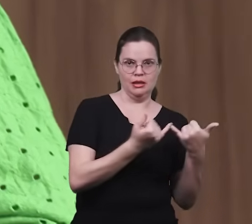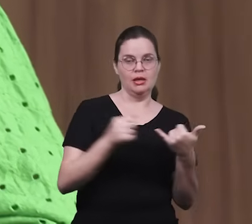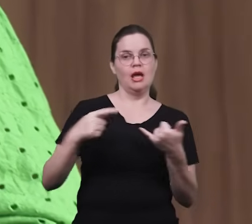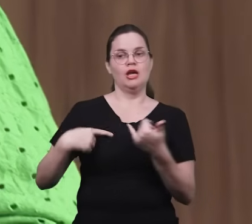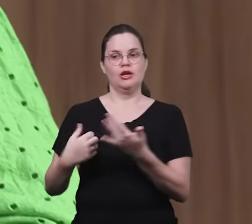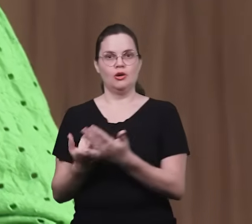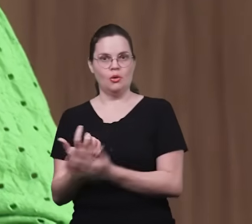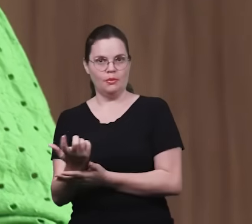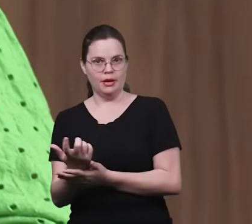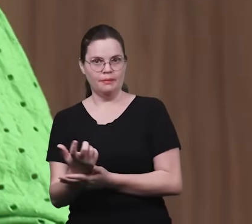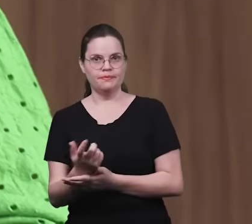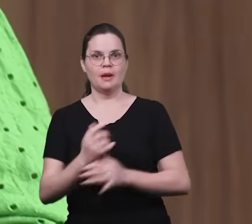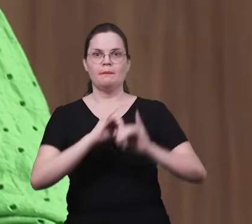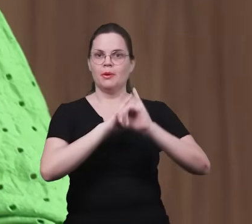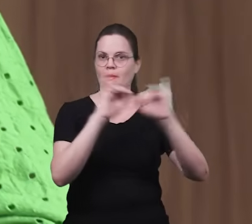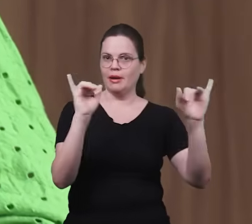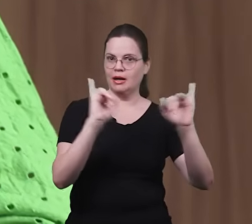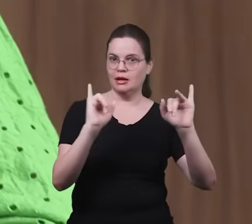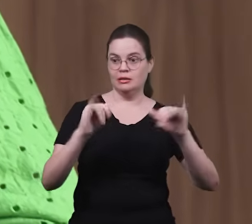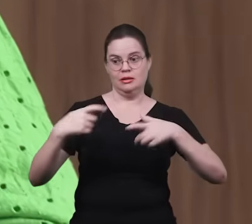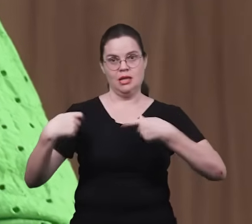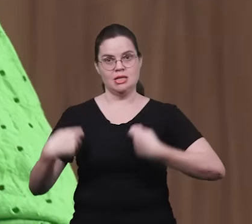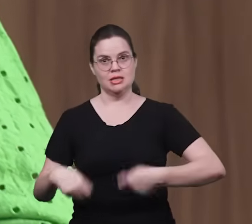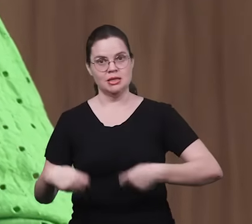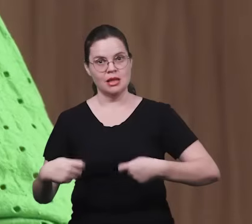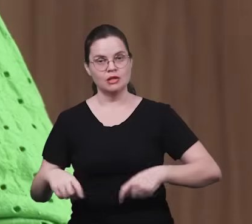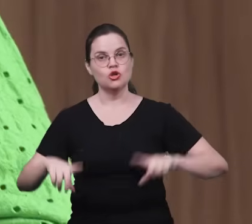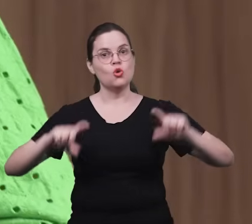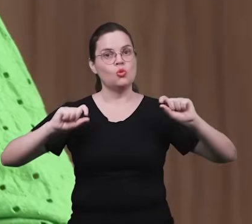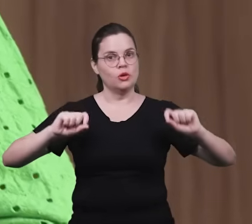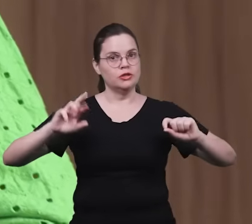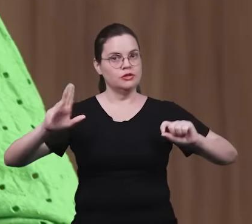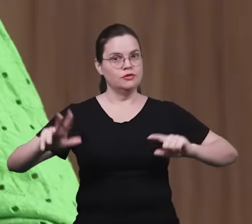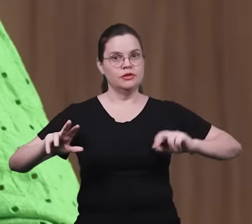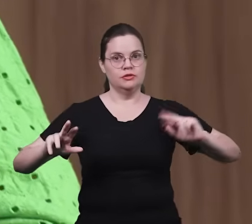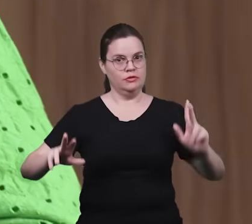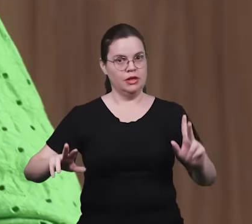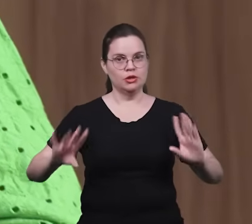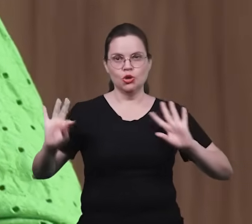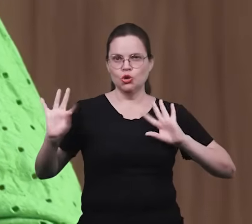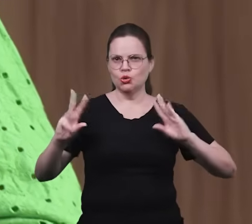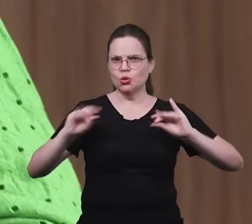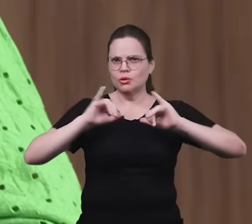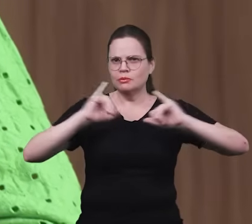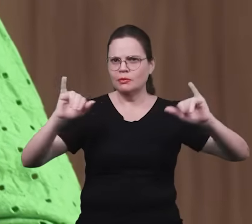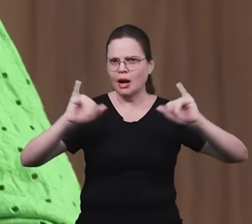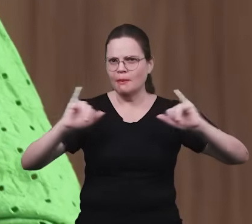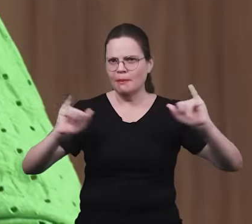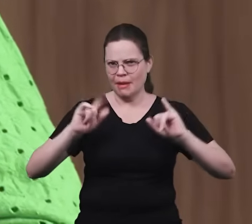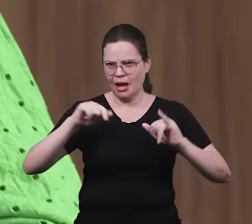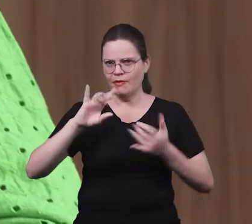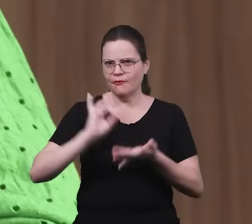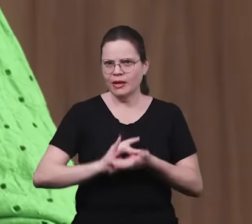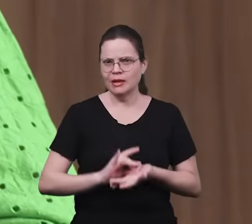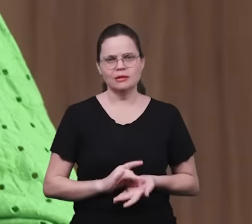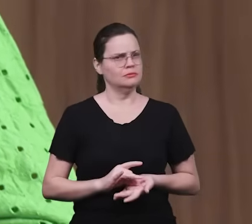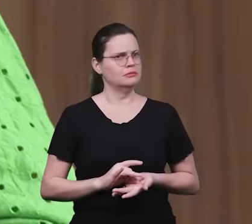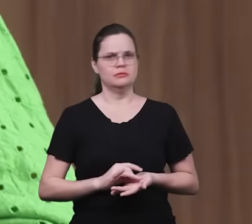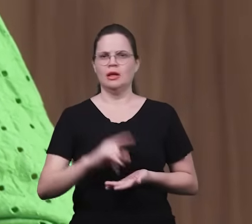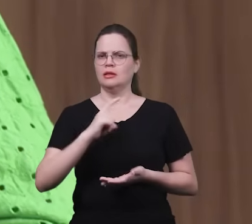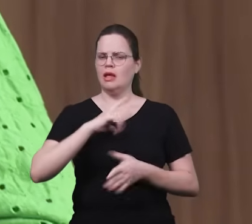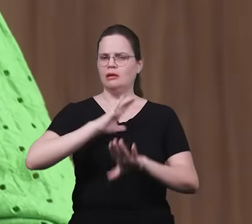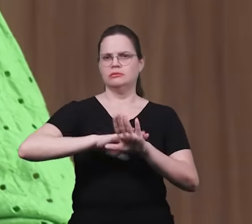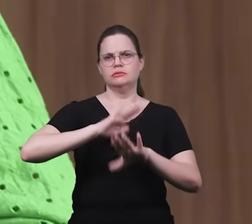propaganda e necessidade. Isso aí. Nem tudo que está sendo vinculado é de fato verdadeiro. Há uma